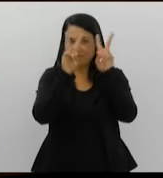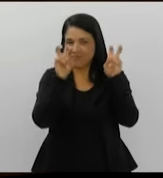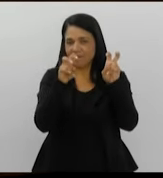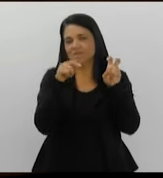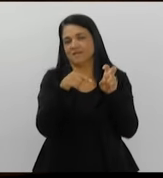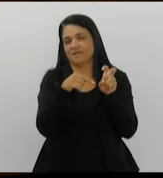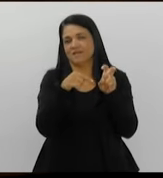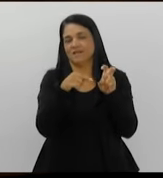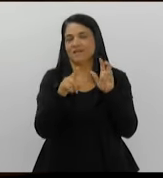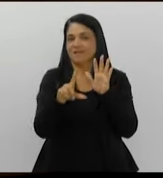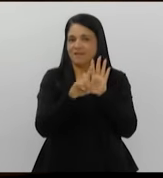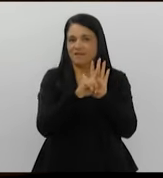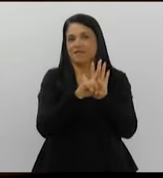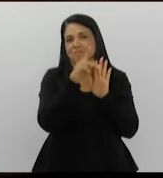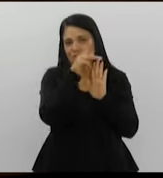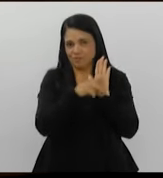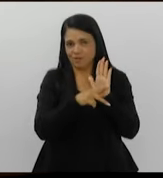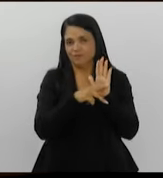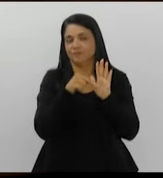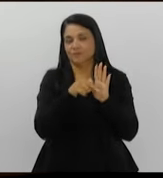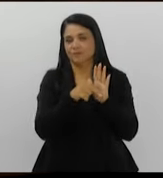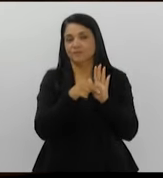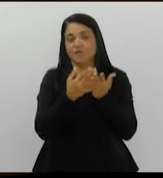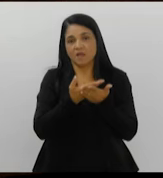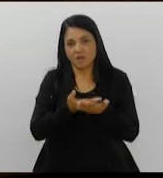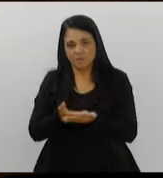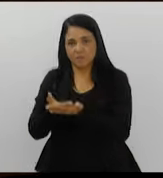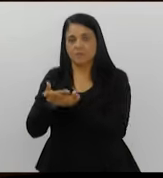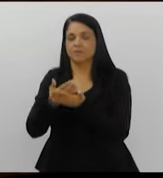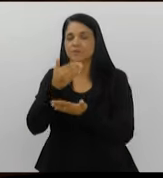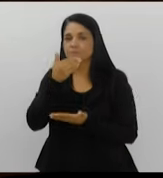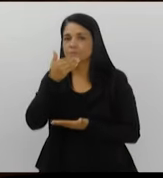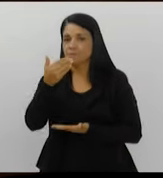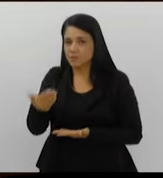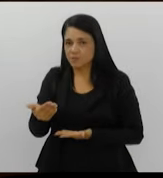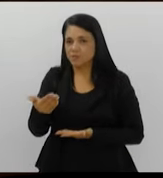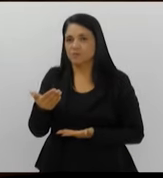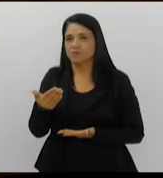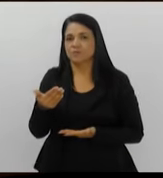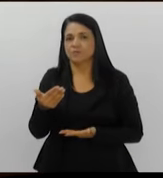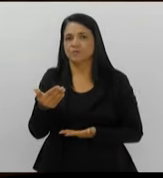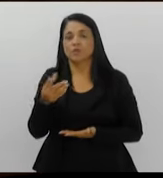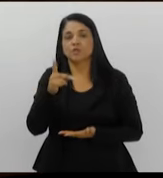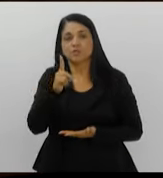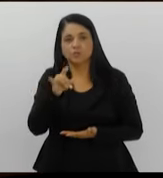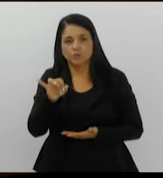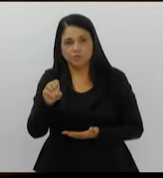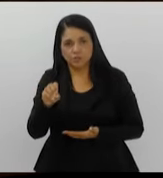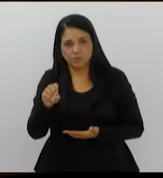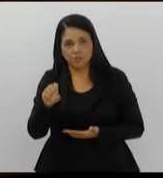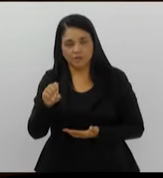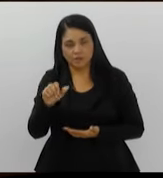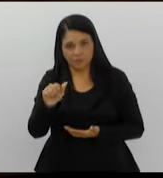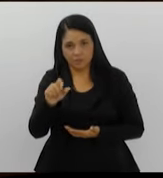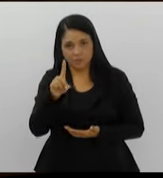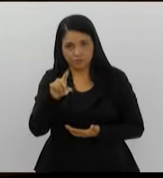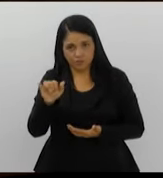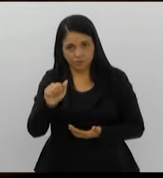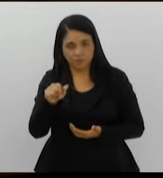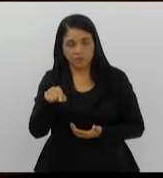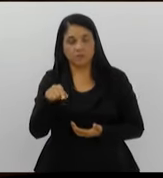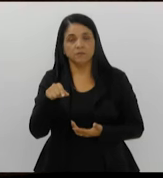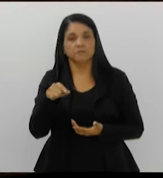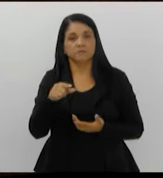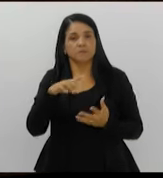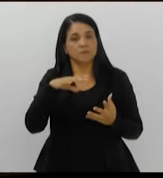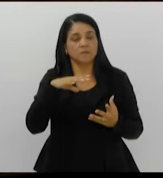gente encaminha hoje, solicitando que o Dia Nacional de Luta contra